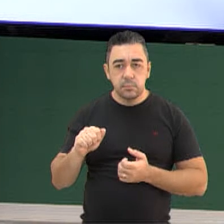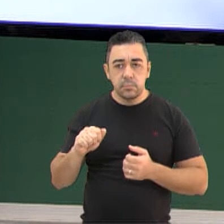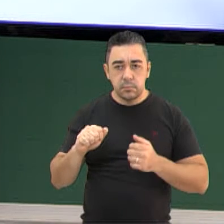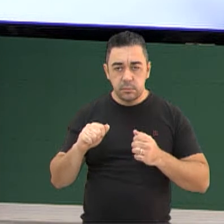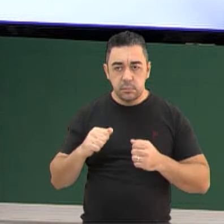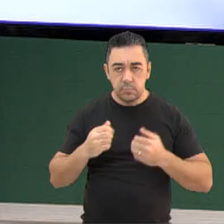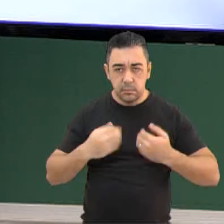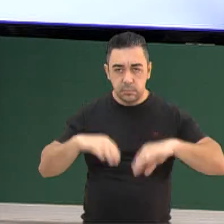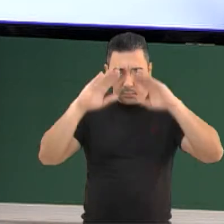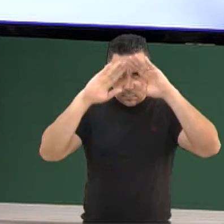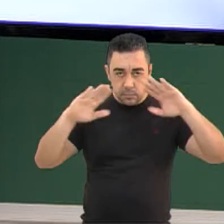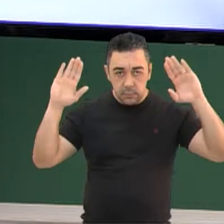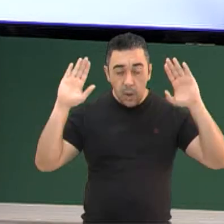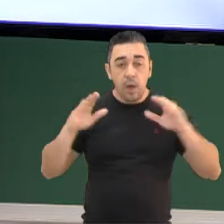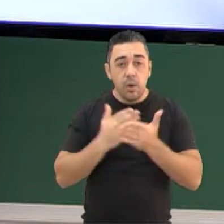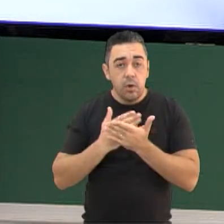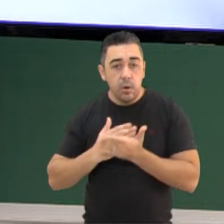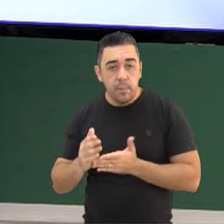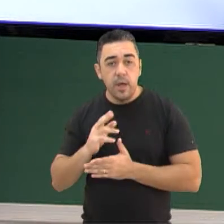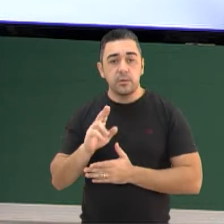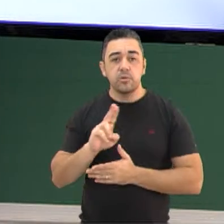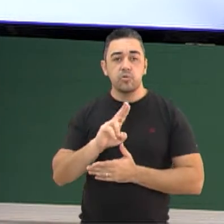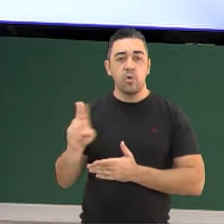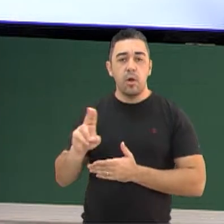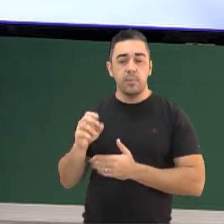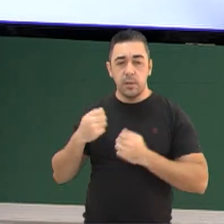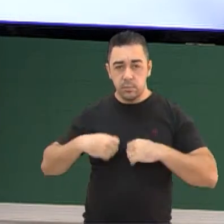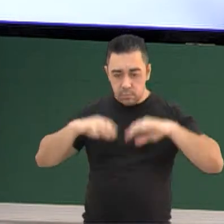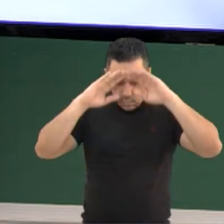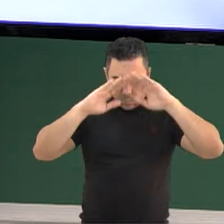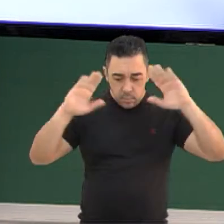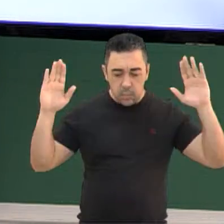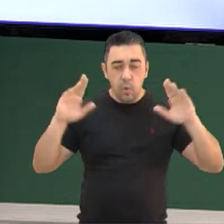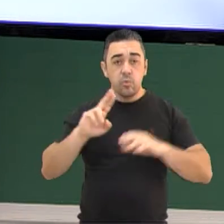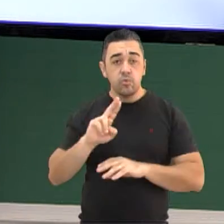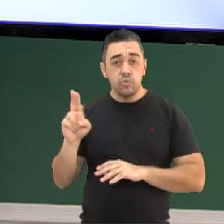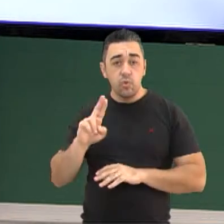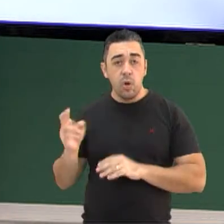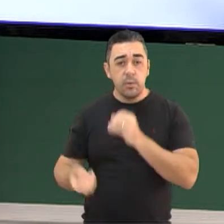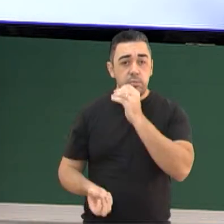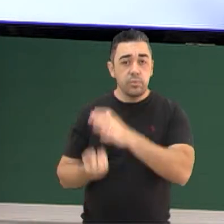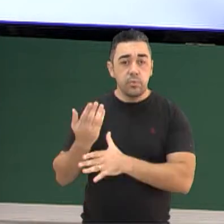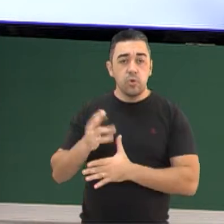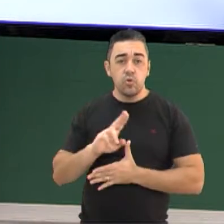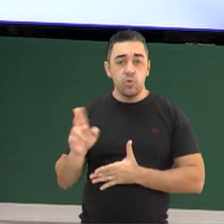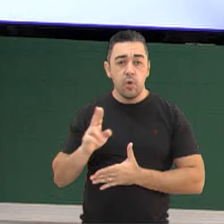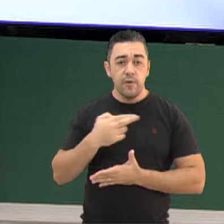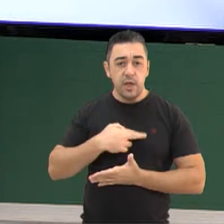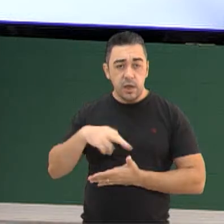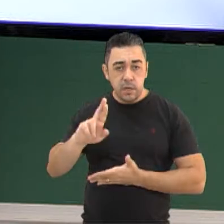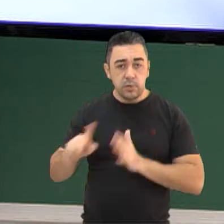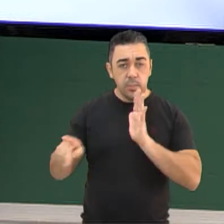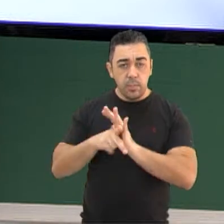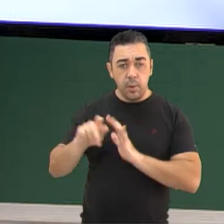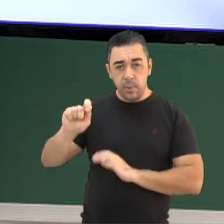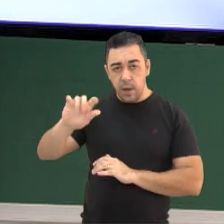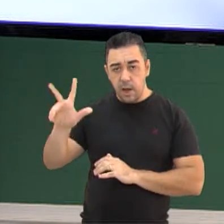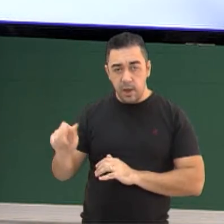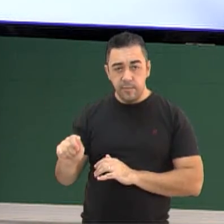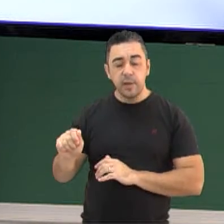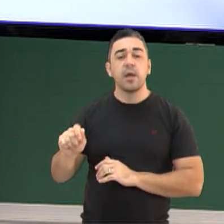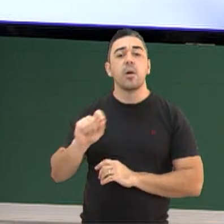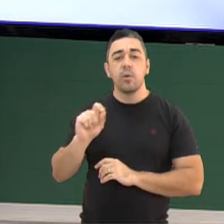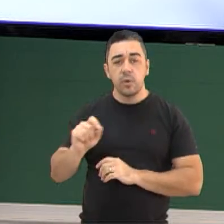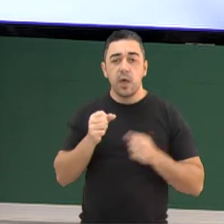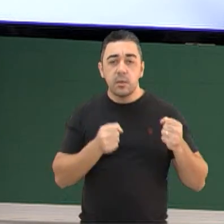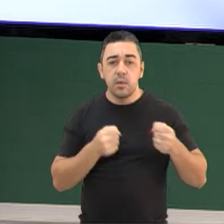saída de santo, o orixá vai dizer o nome dele. Então ele renasce com um novo nome nessa religião de matriz africana, no candomblé,